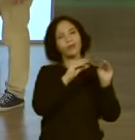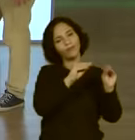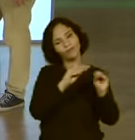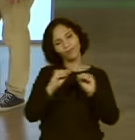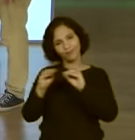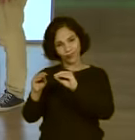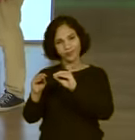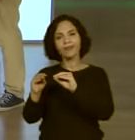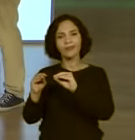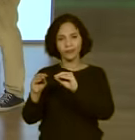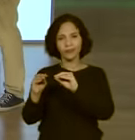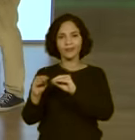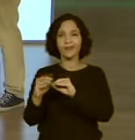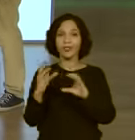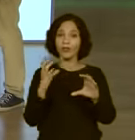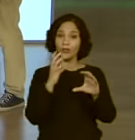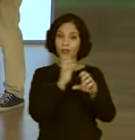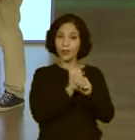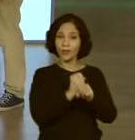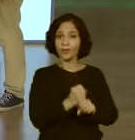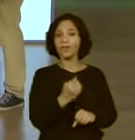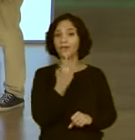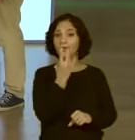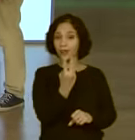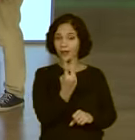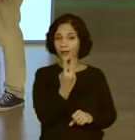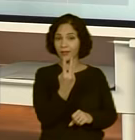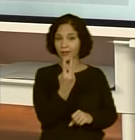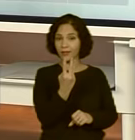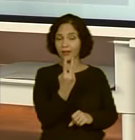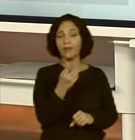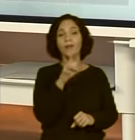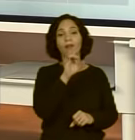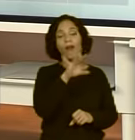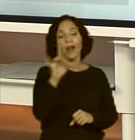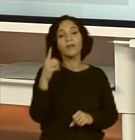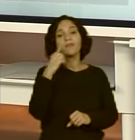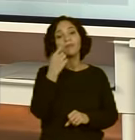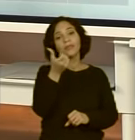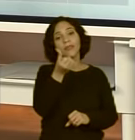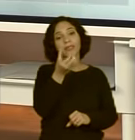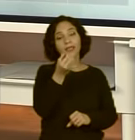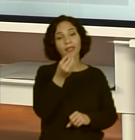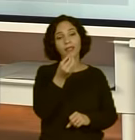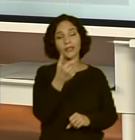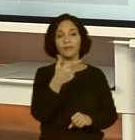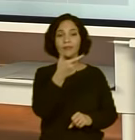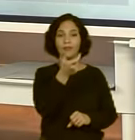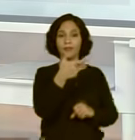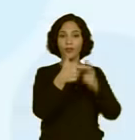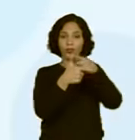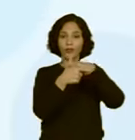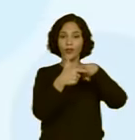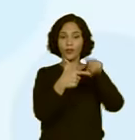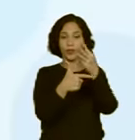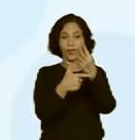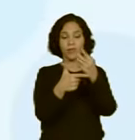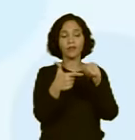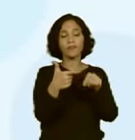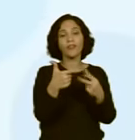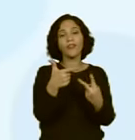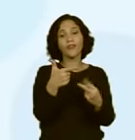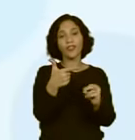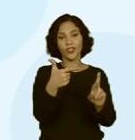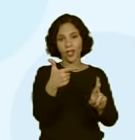Então, soma-se os três valores, R$ 60 dividido por 3, R$ 20, tá? Essa